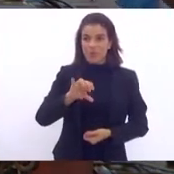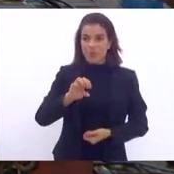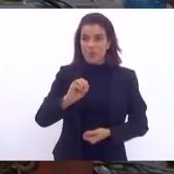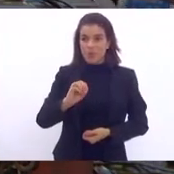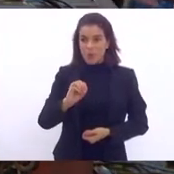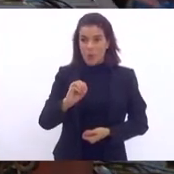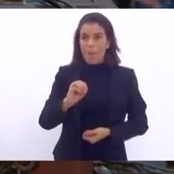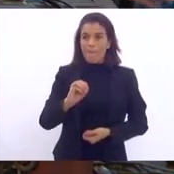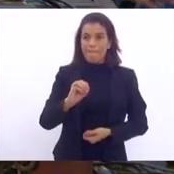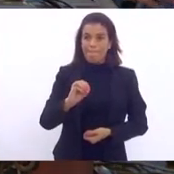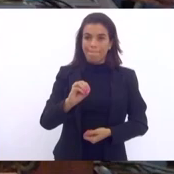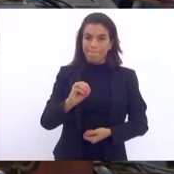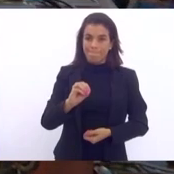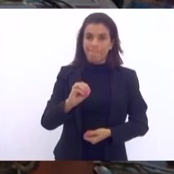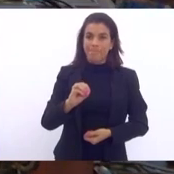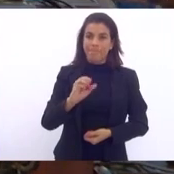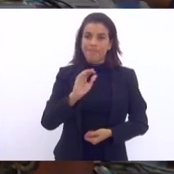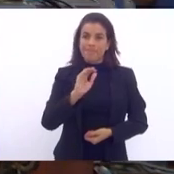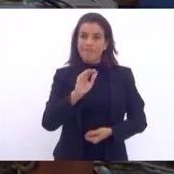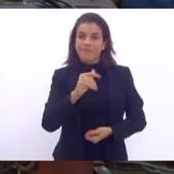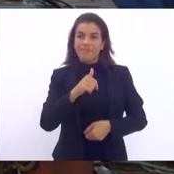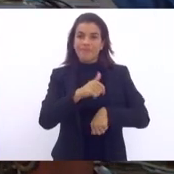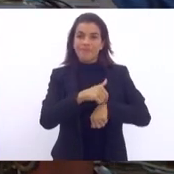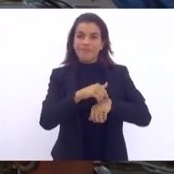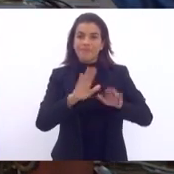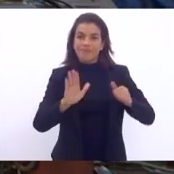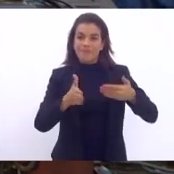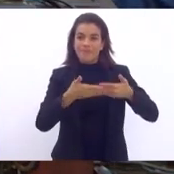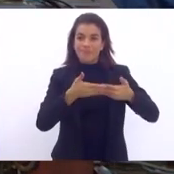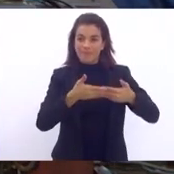dizendo para concluir, pois estou com fome.